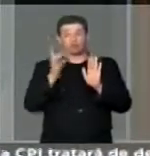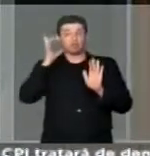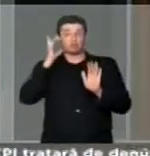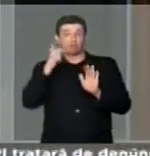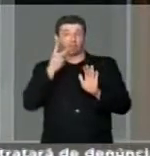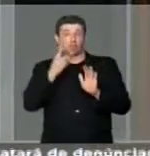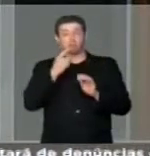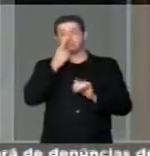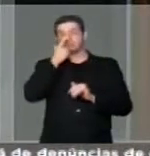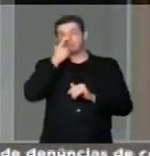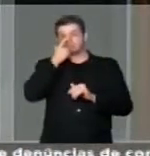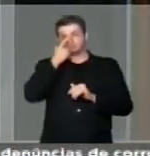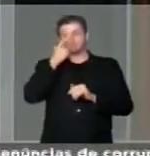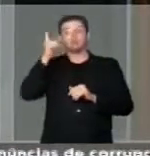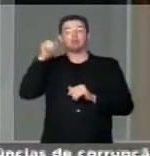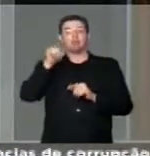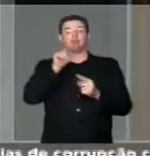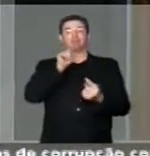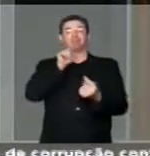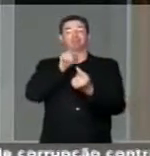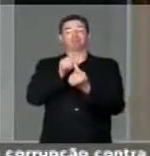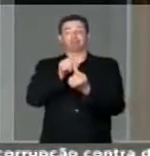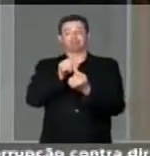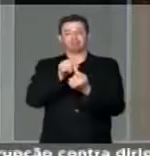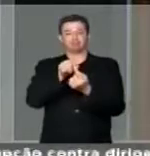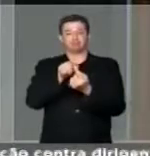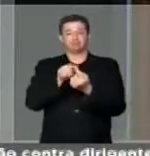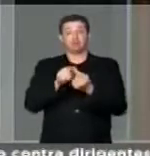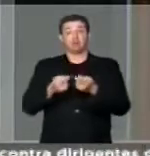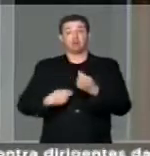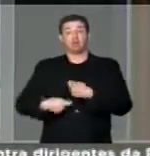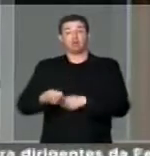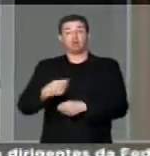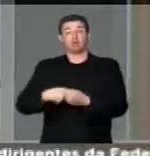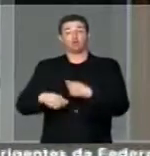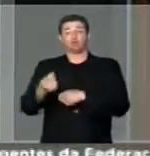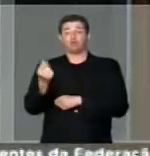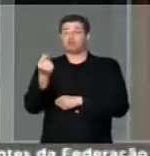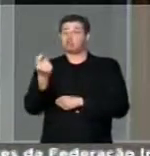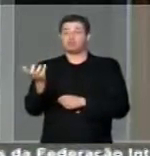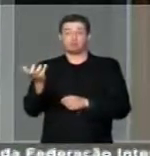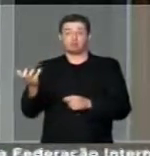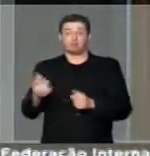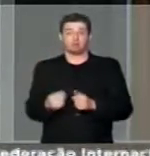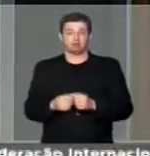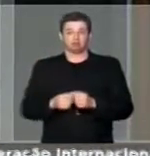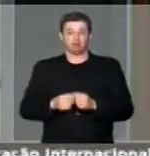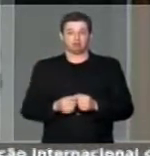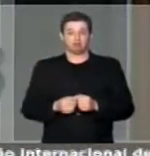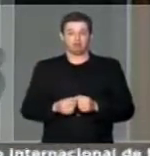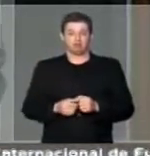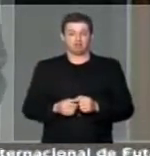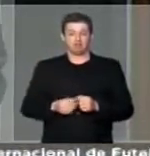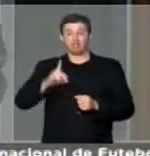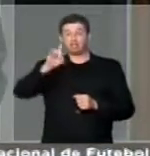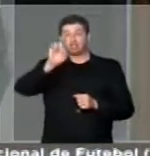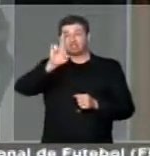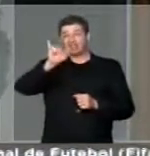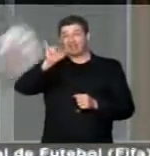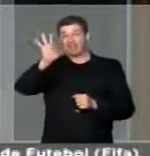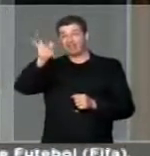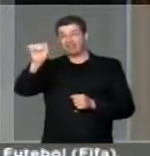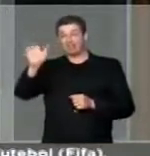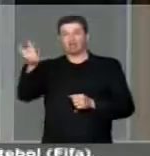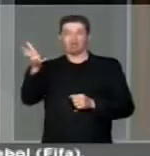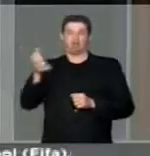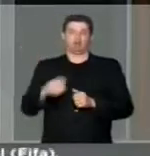aqui, elas vão de encontro ao que o mercado financeiro quer, a que a direita brasileira quer